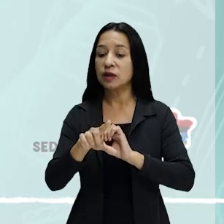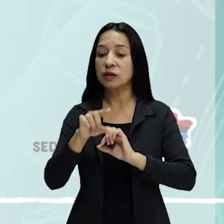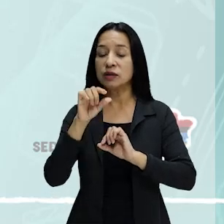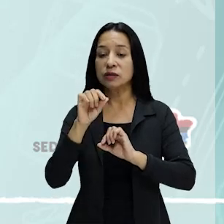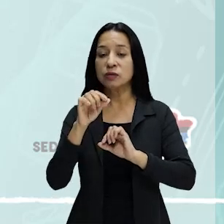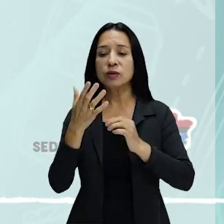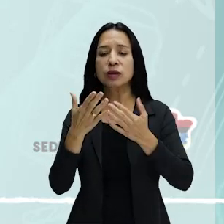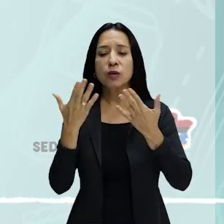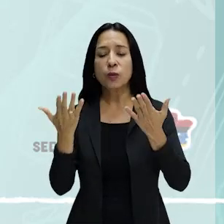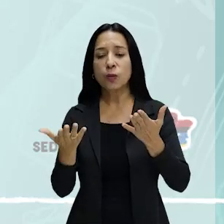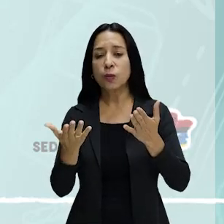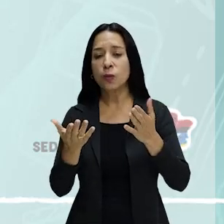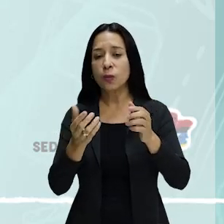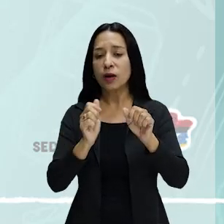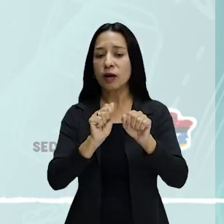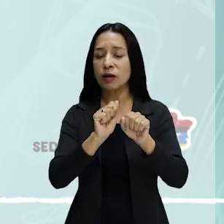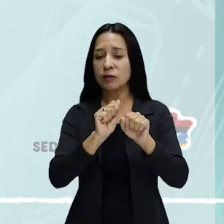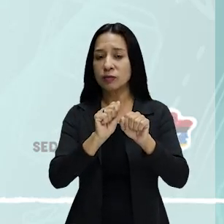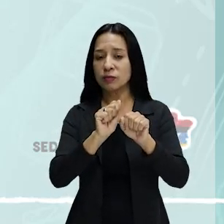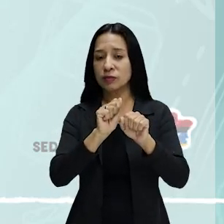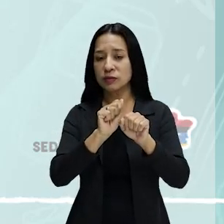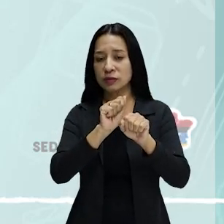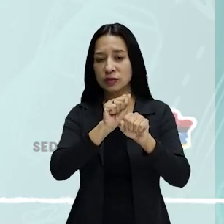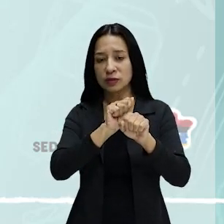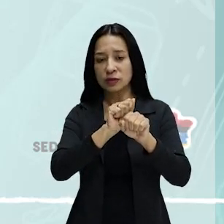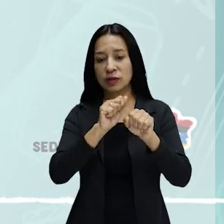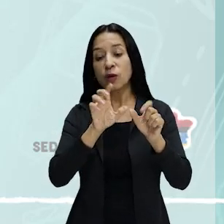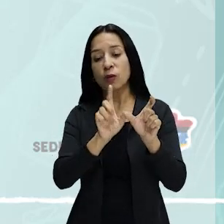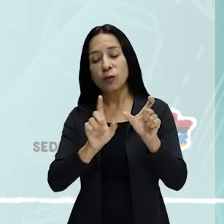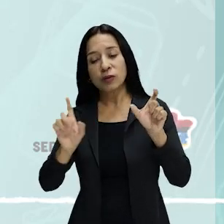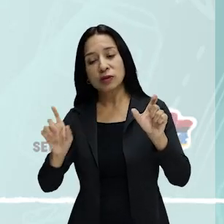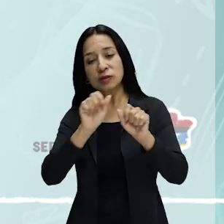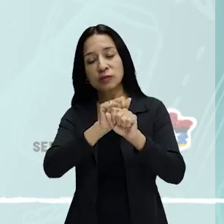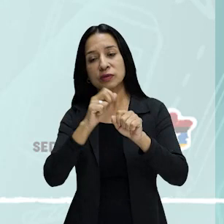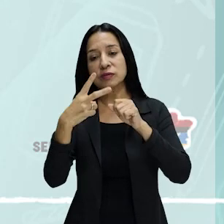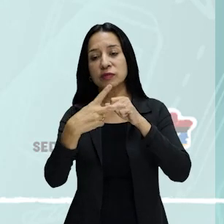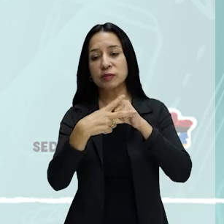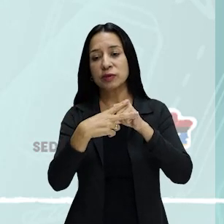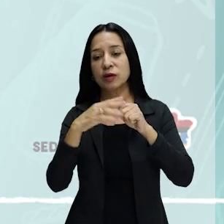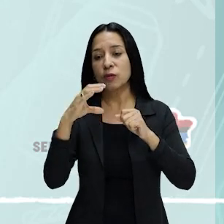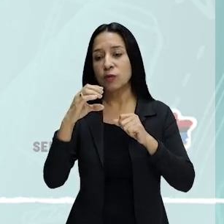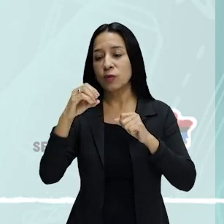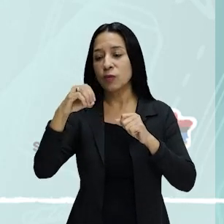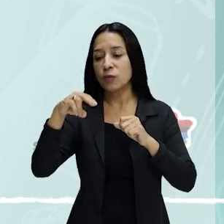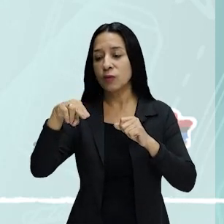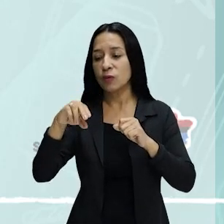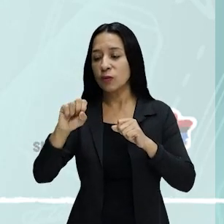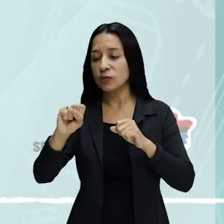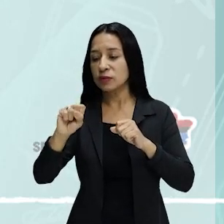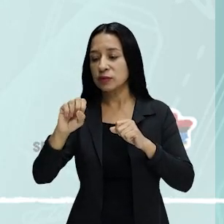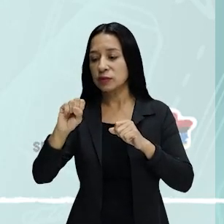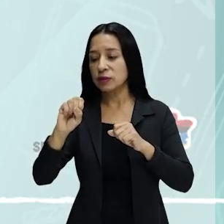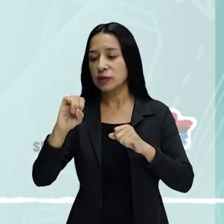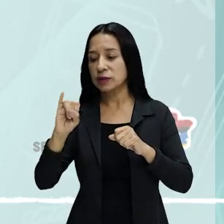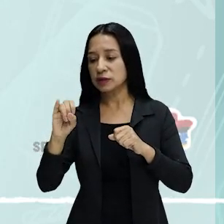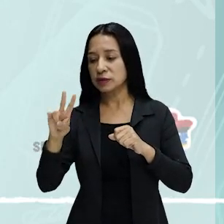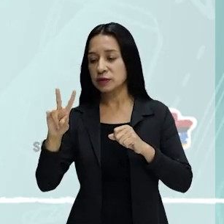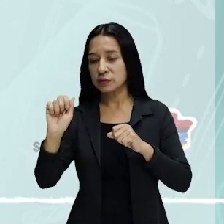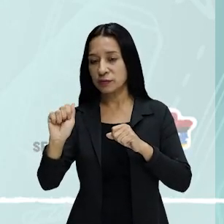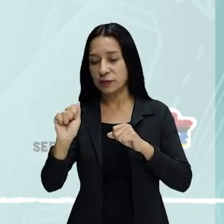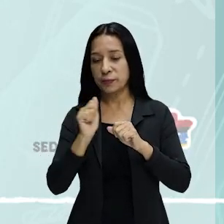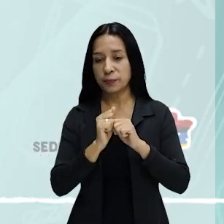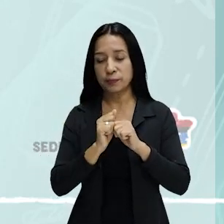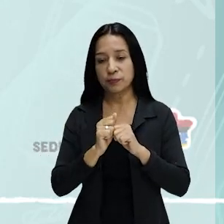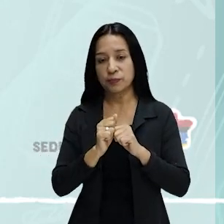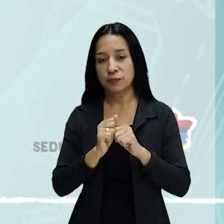oração subordinada adverbial concessiva. Letra A. Se eu tivesse dinheiro, compraria um